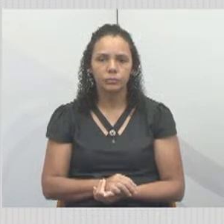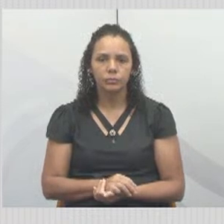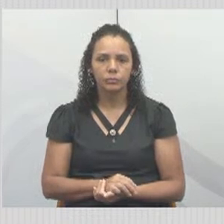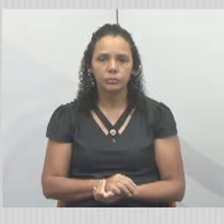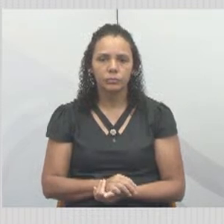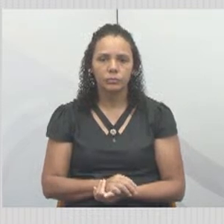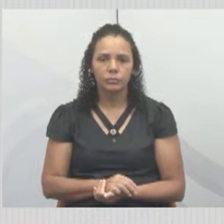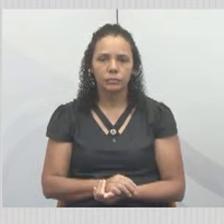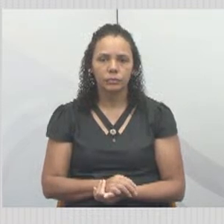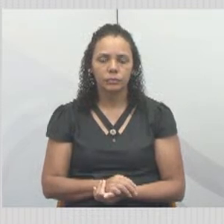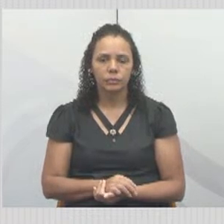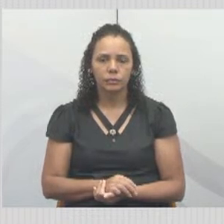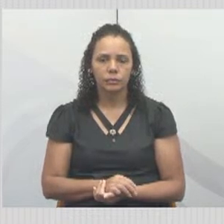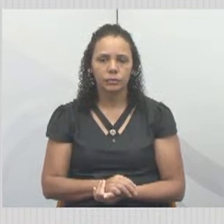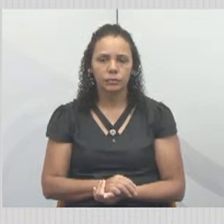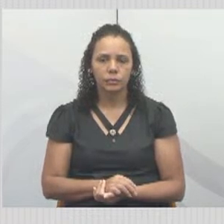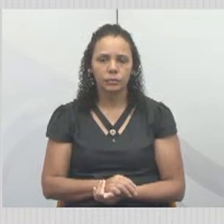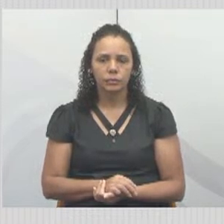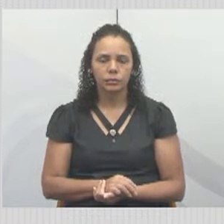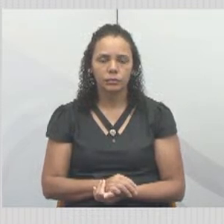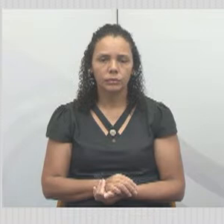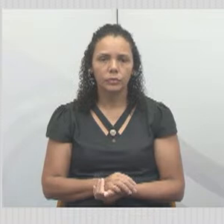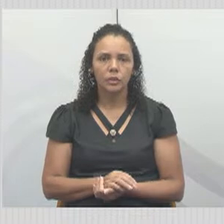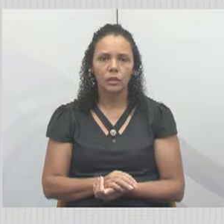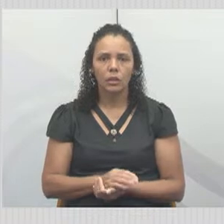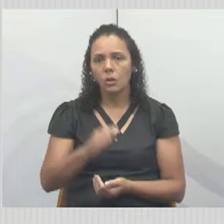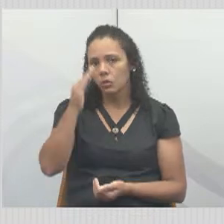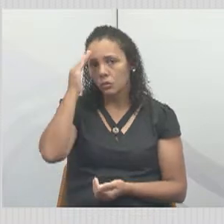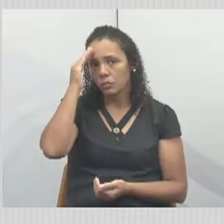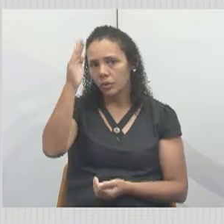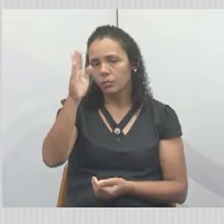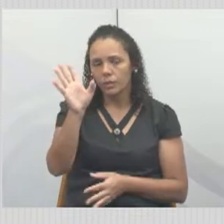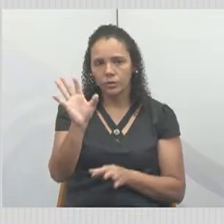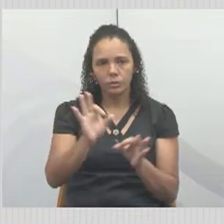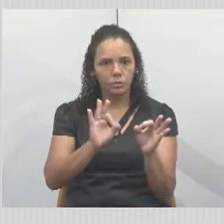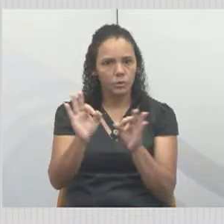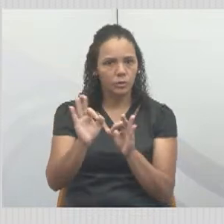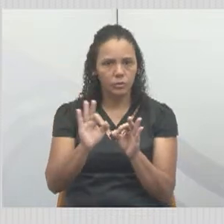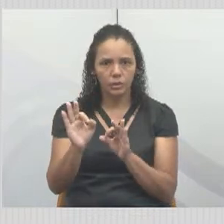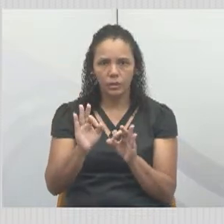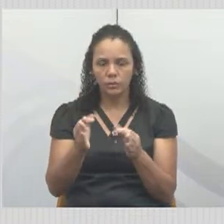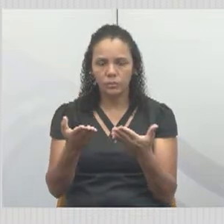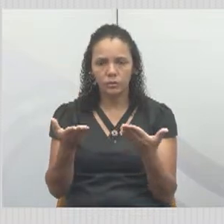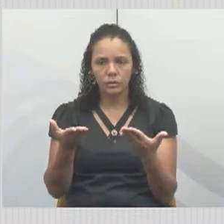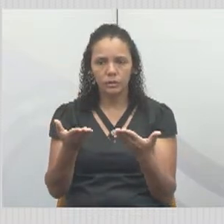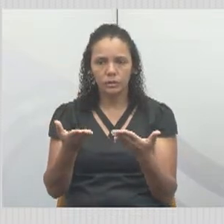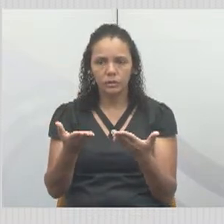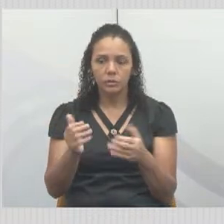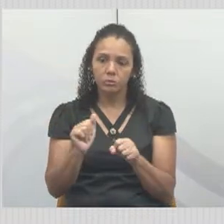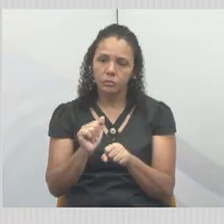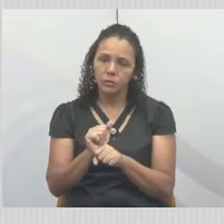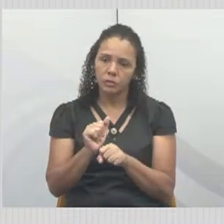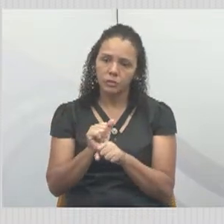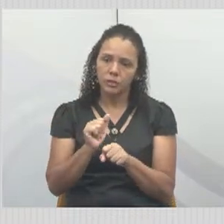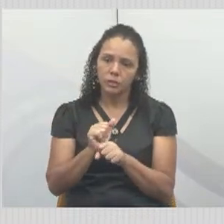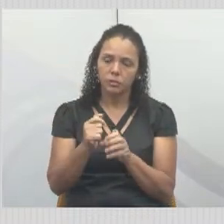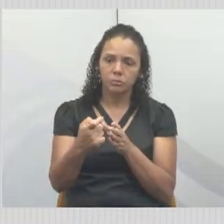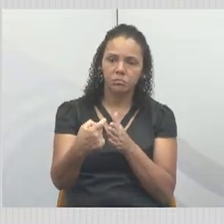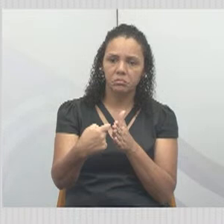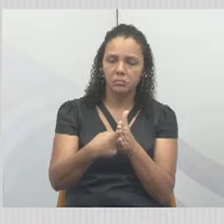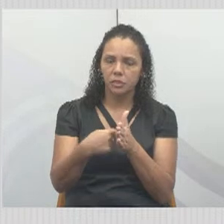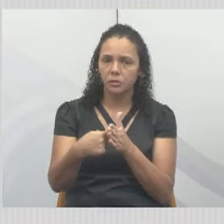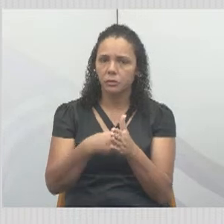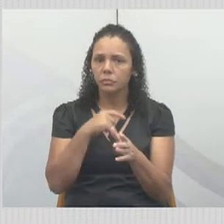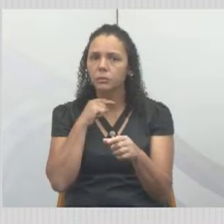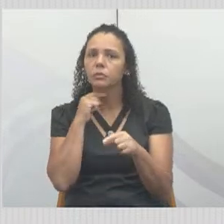Em linhas gerais, são esses os principais projetos. Agora, aguardo as dúvidas e esclarecimentos